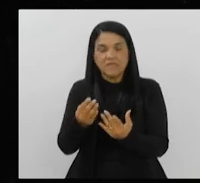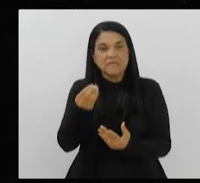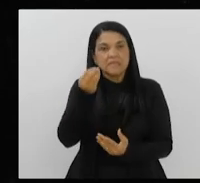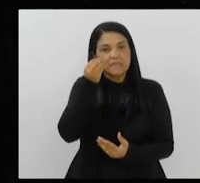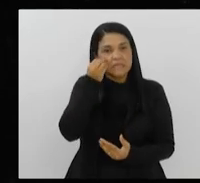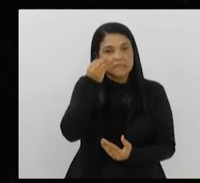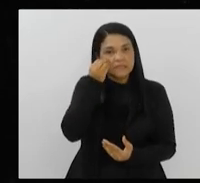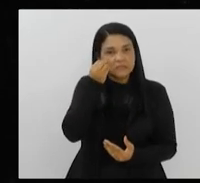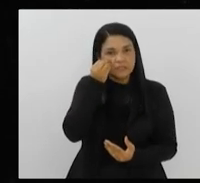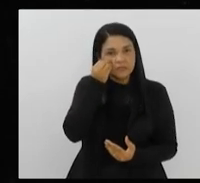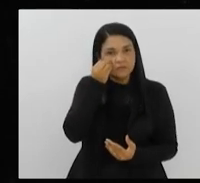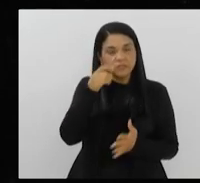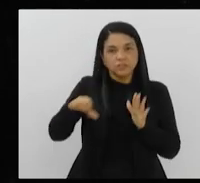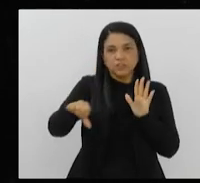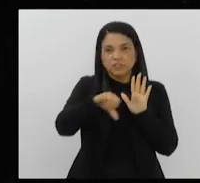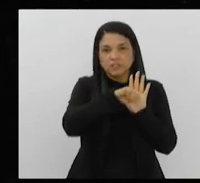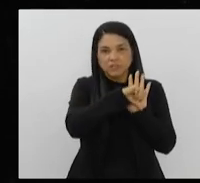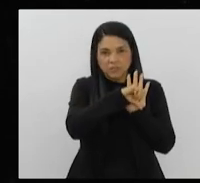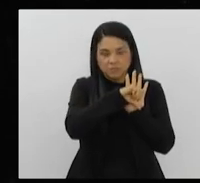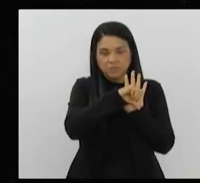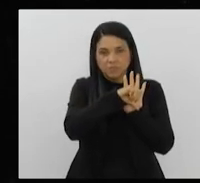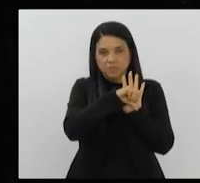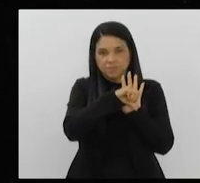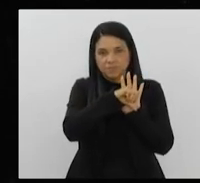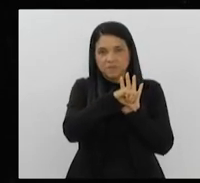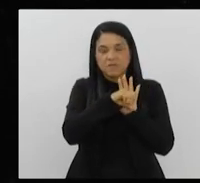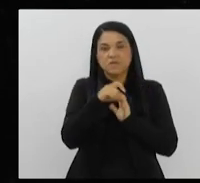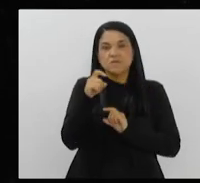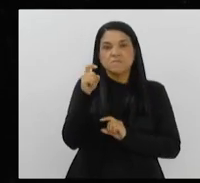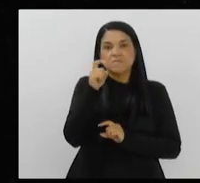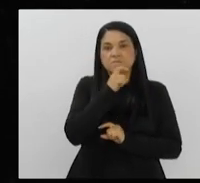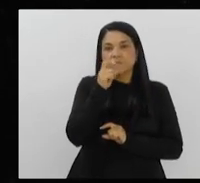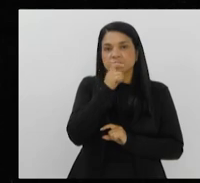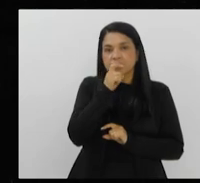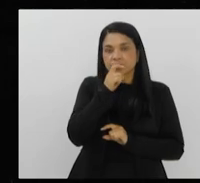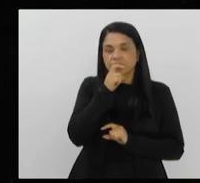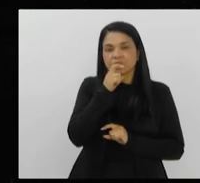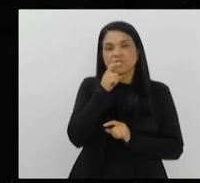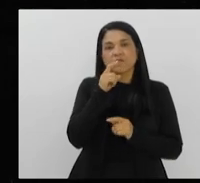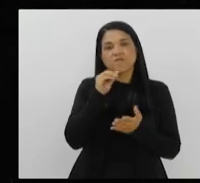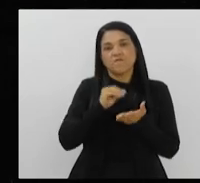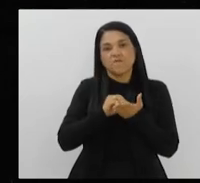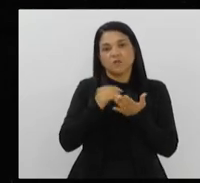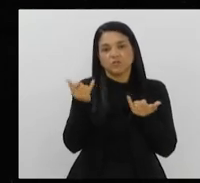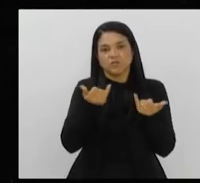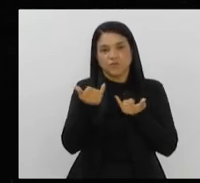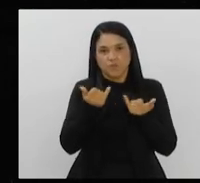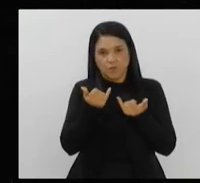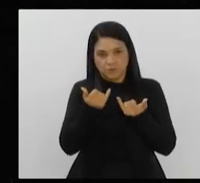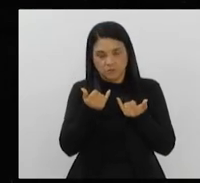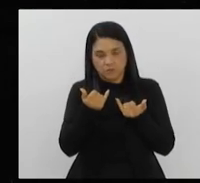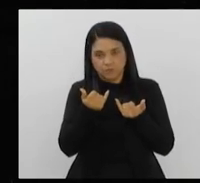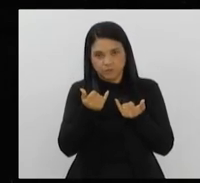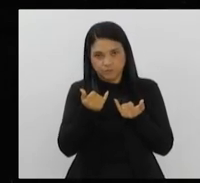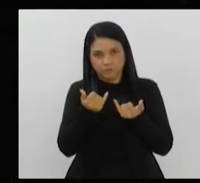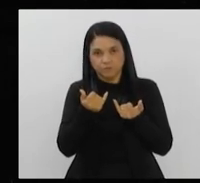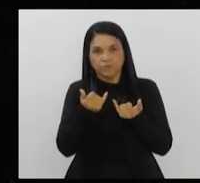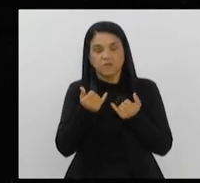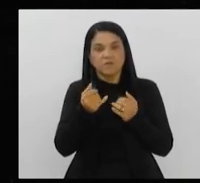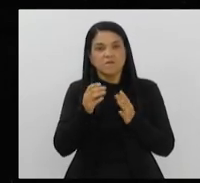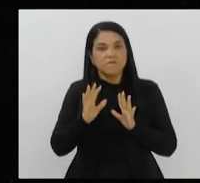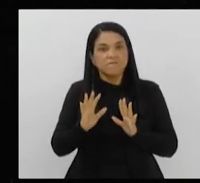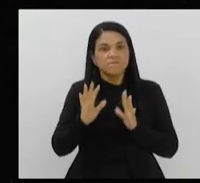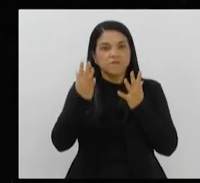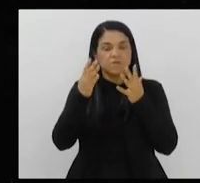tentativa de criminalização baseada em mentiras e desinformação. Então, que vivam as